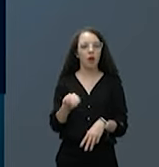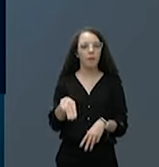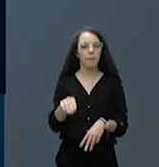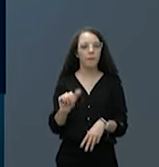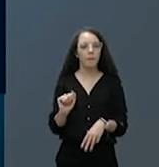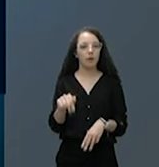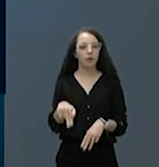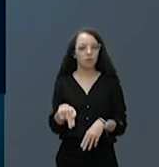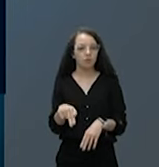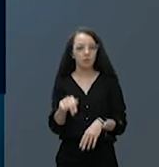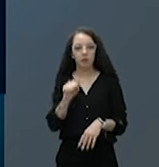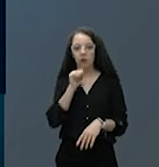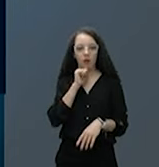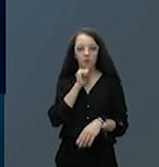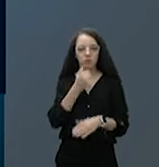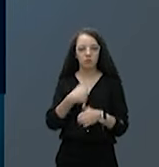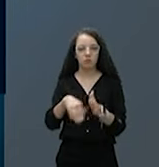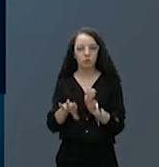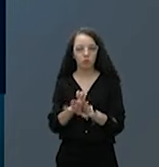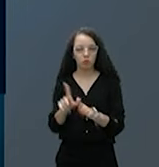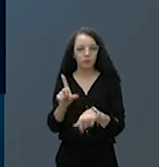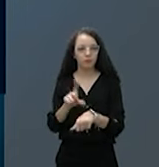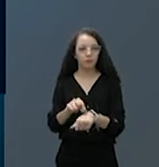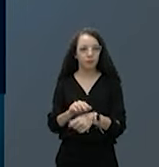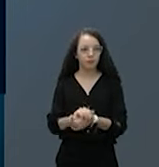Nós temos esse daqui que é bem fácil.